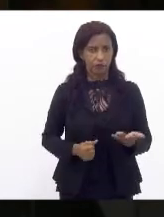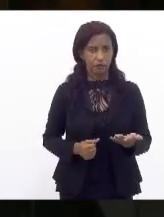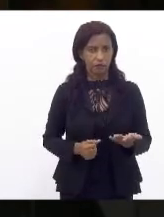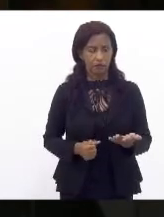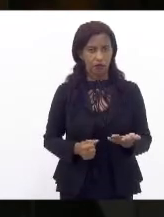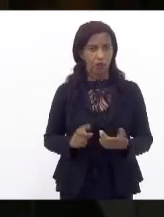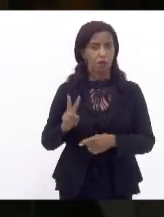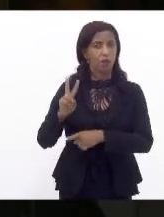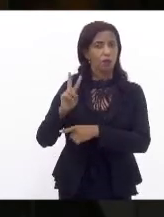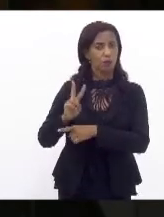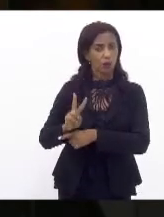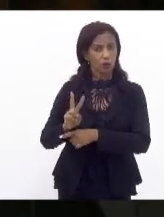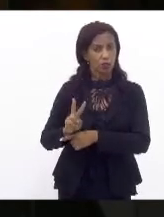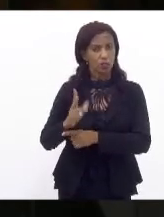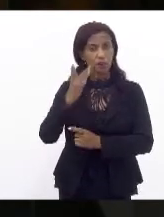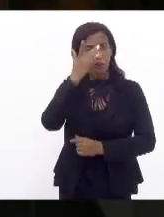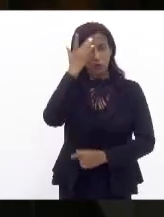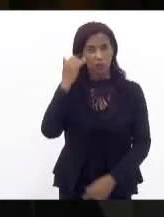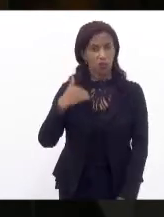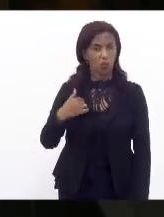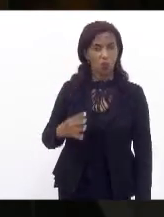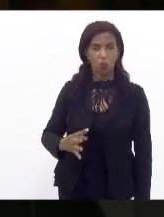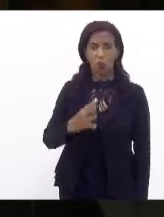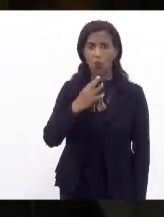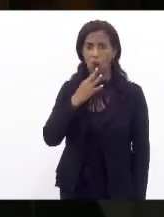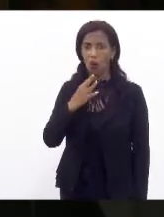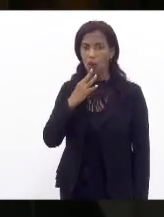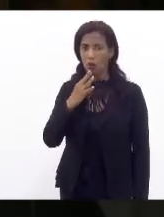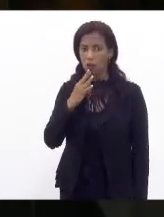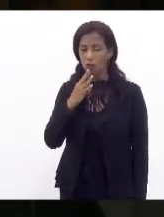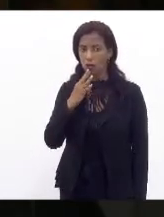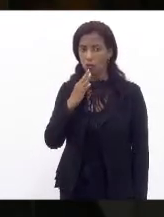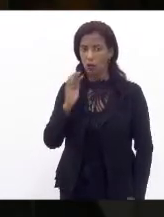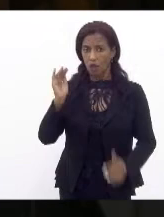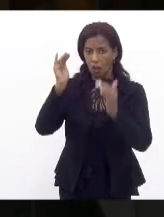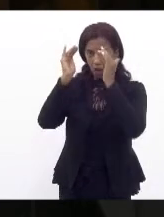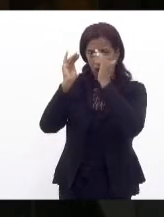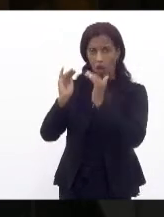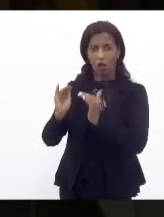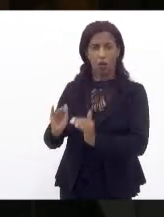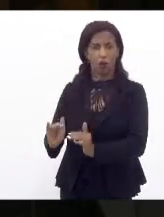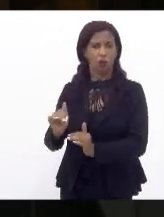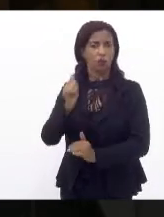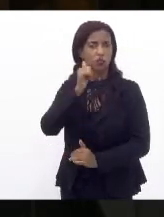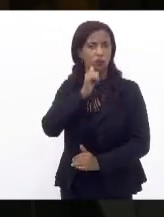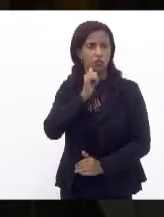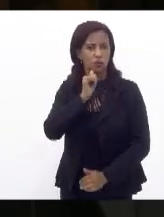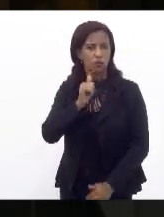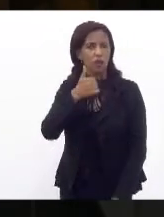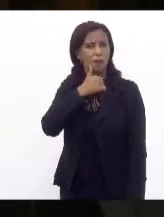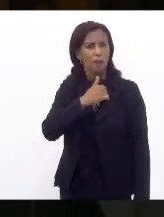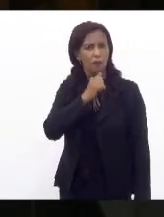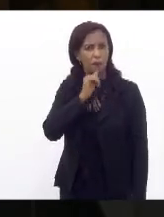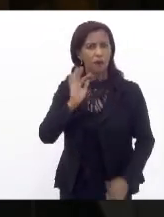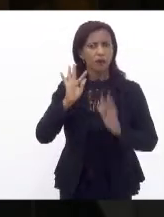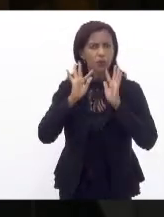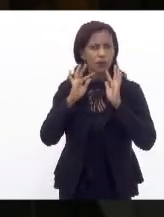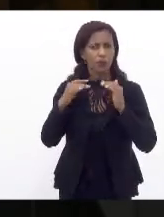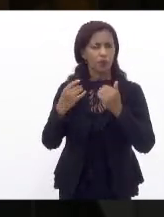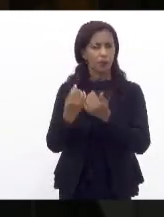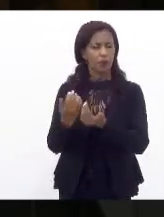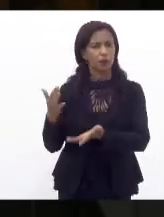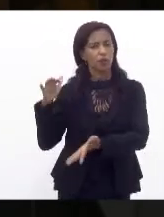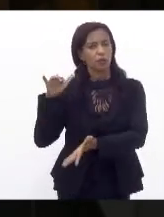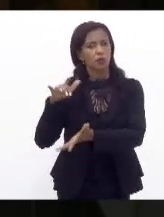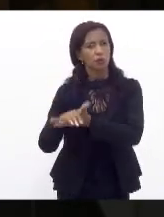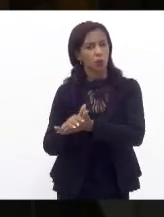para defender alguém que eu conheço, defender a honra de uma mulher, defender a honra de uma mãe de família e de uma